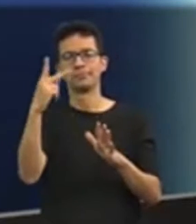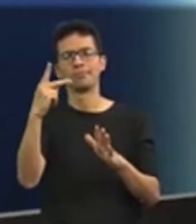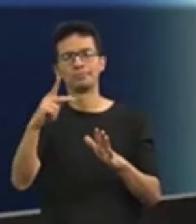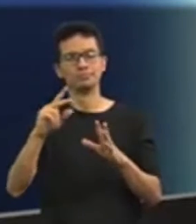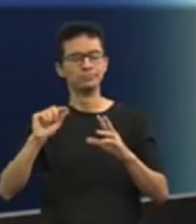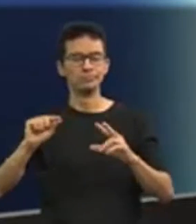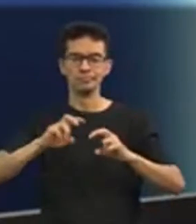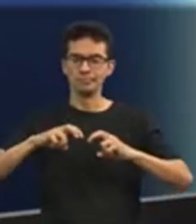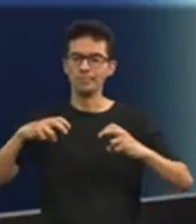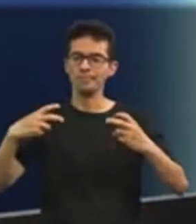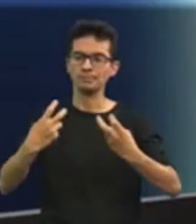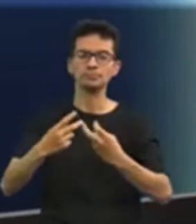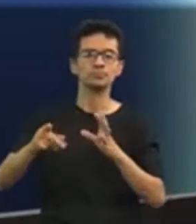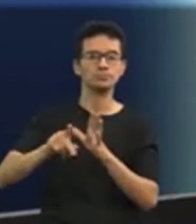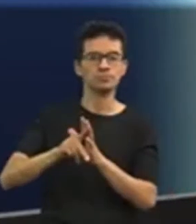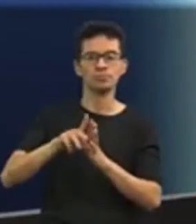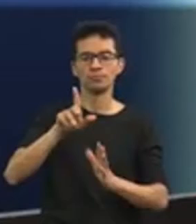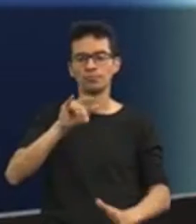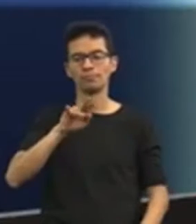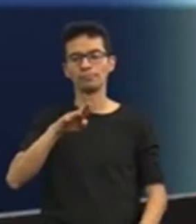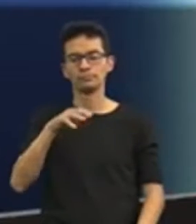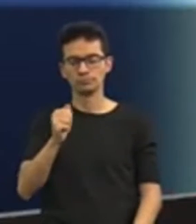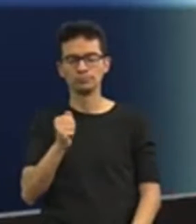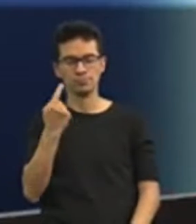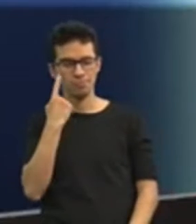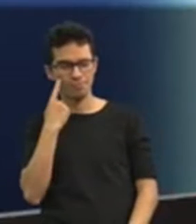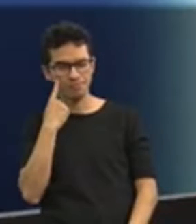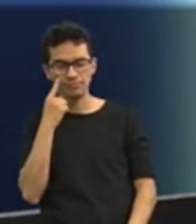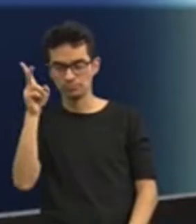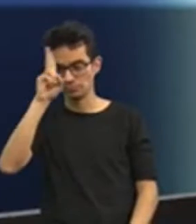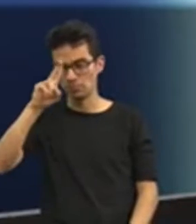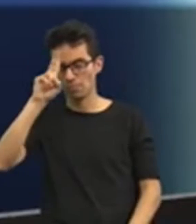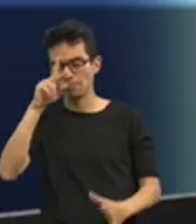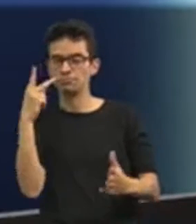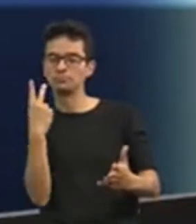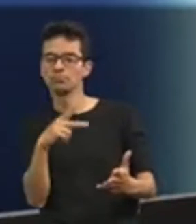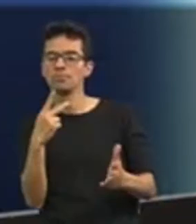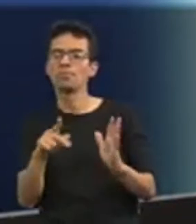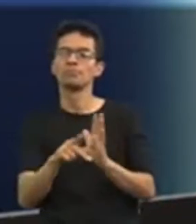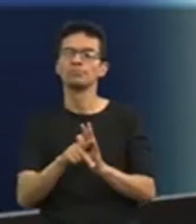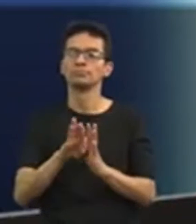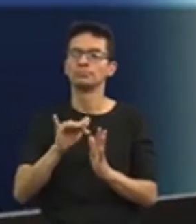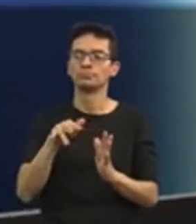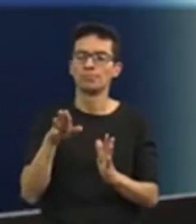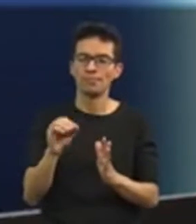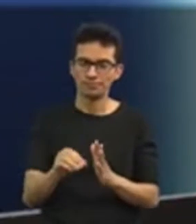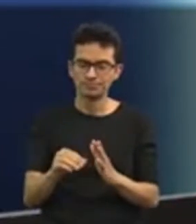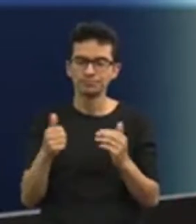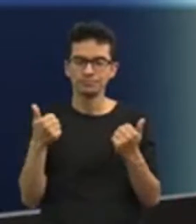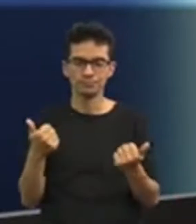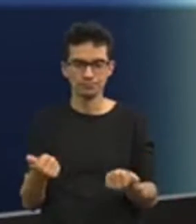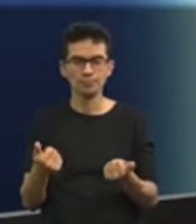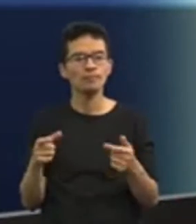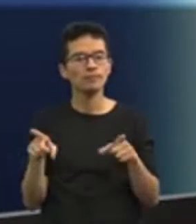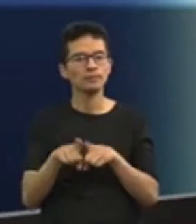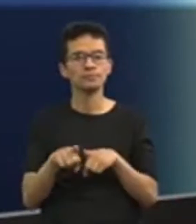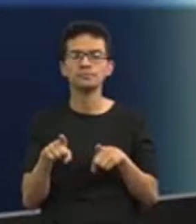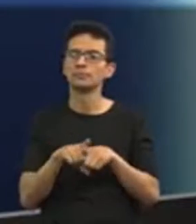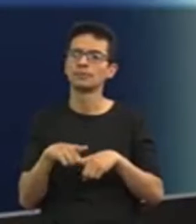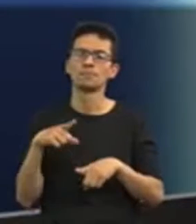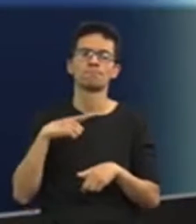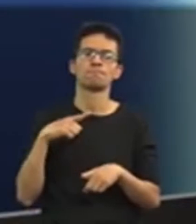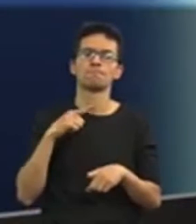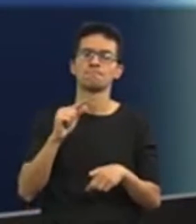Cerco de Lisboa e do assim nós temos a história do Raimundo vivida do Raimundo E tem também